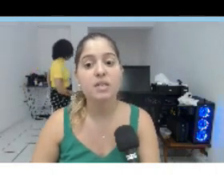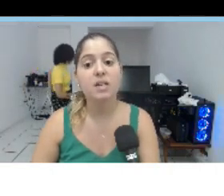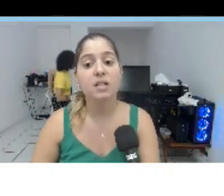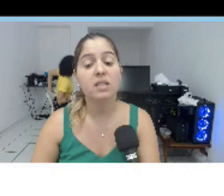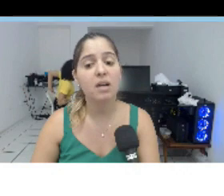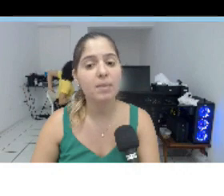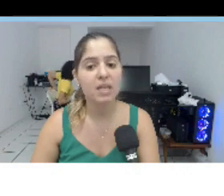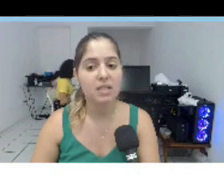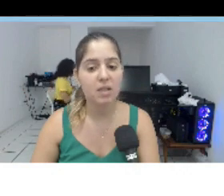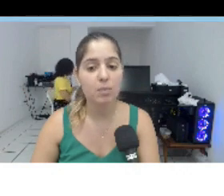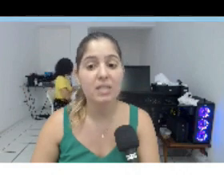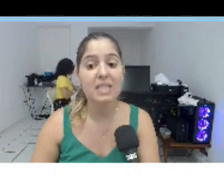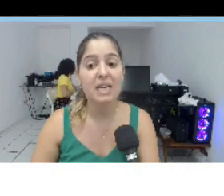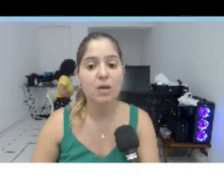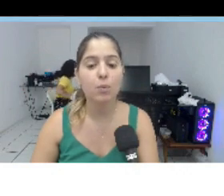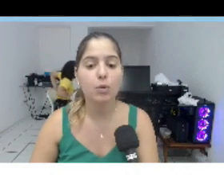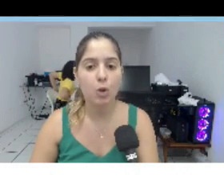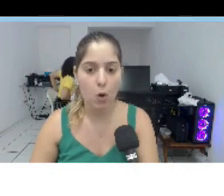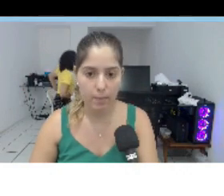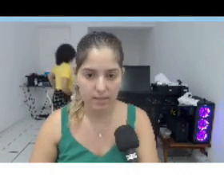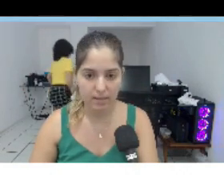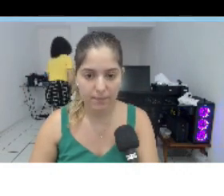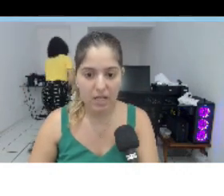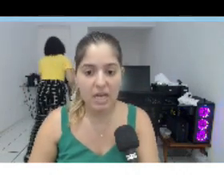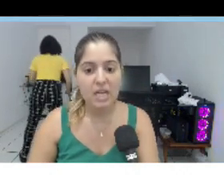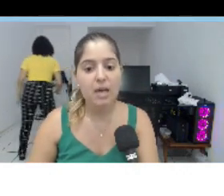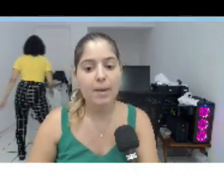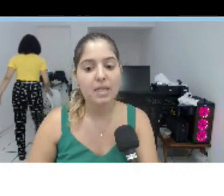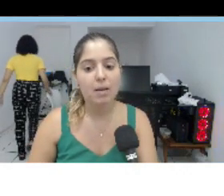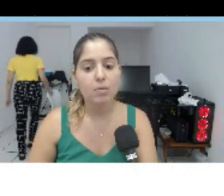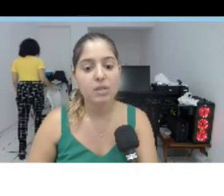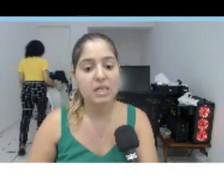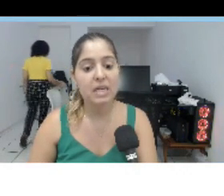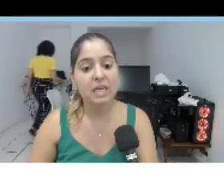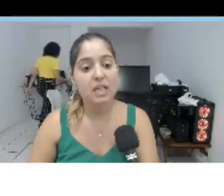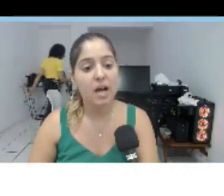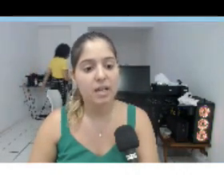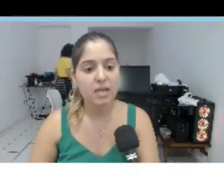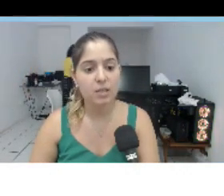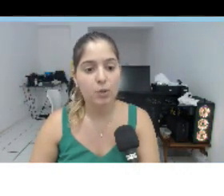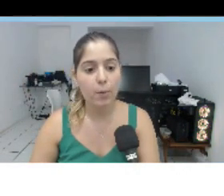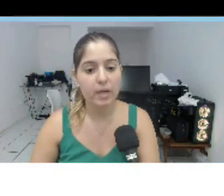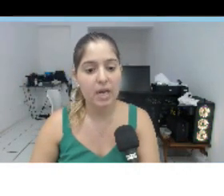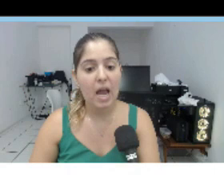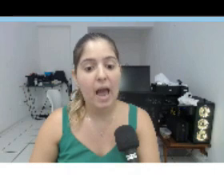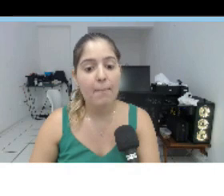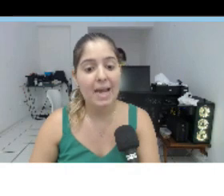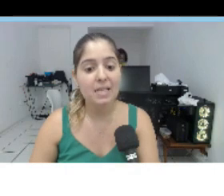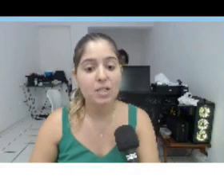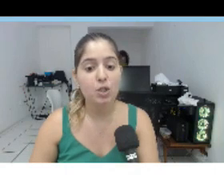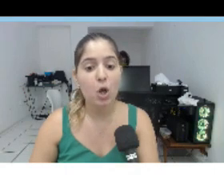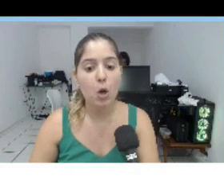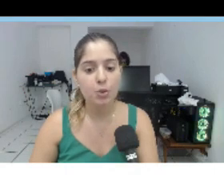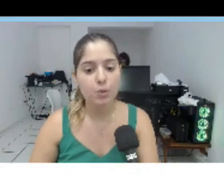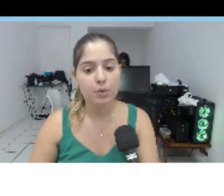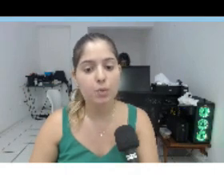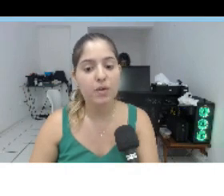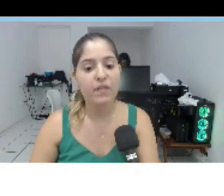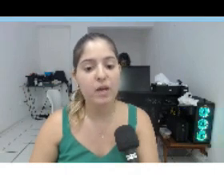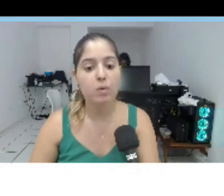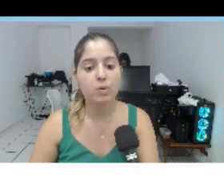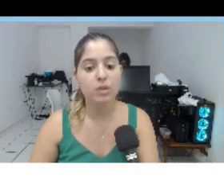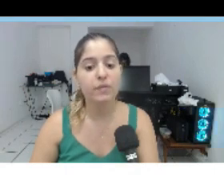ex-secretário, diz que tramitação seguiu normas. E também temos aqui sobre países